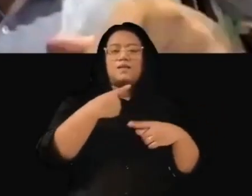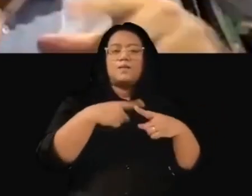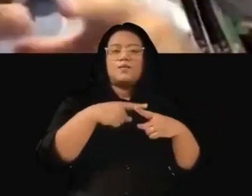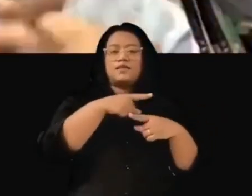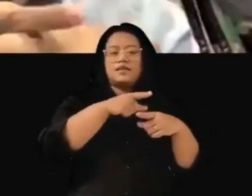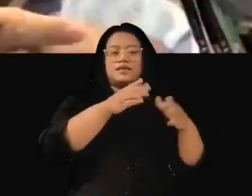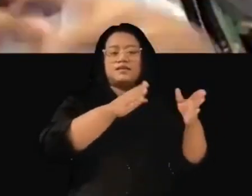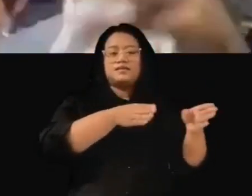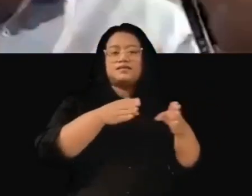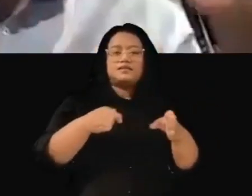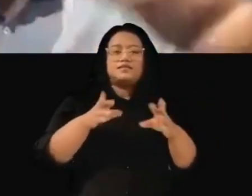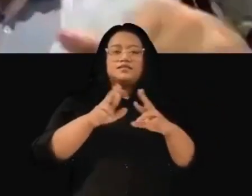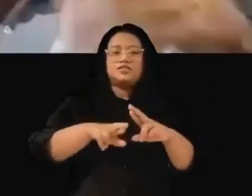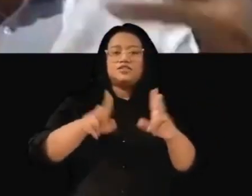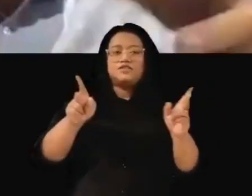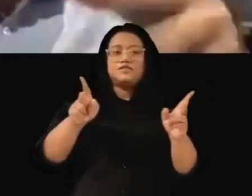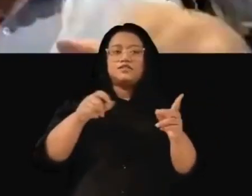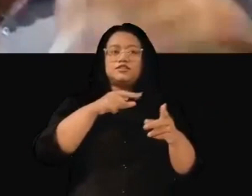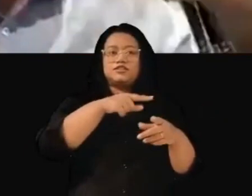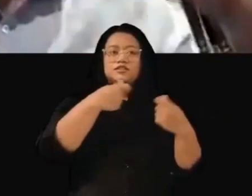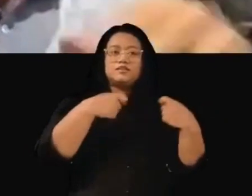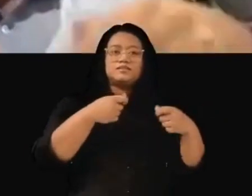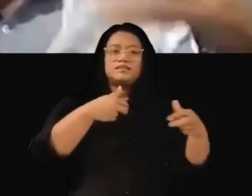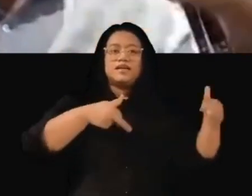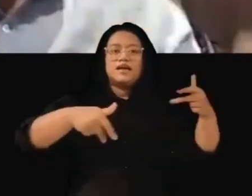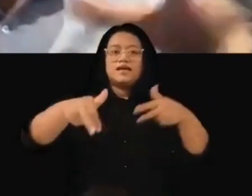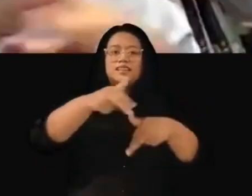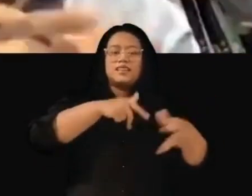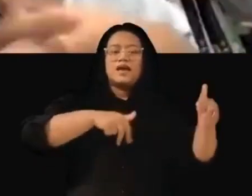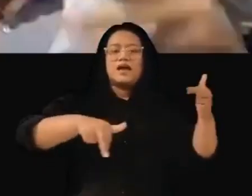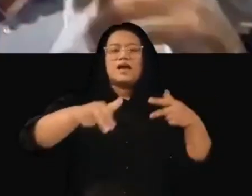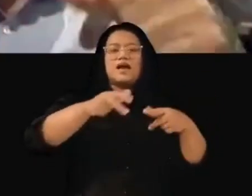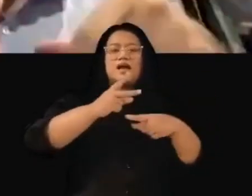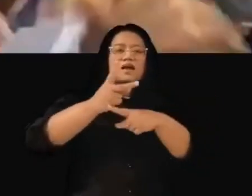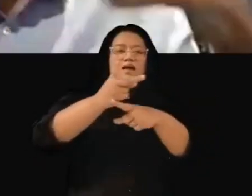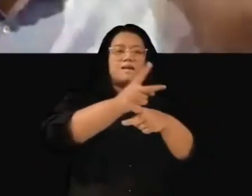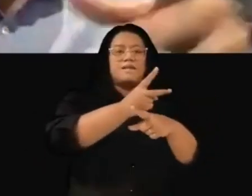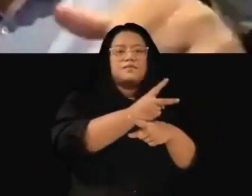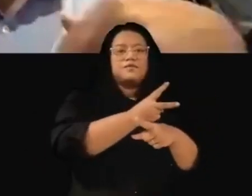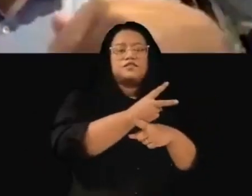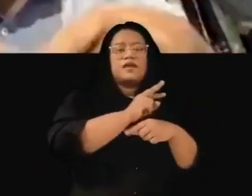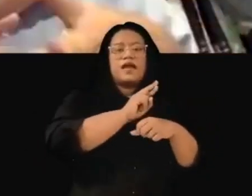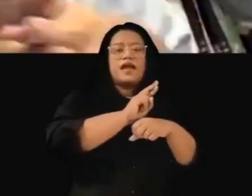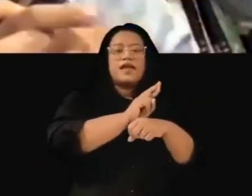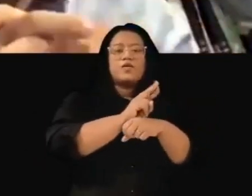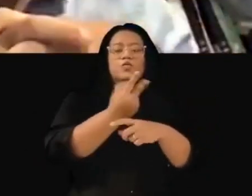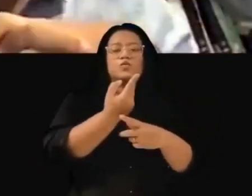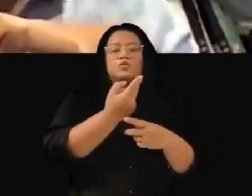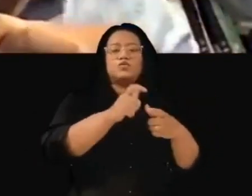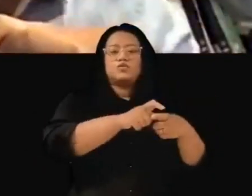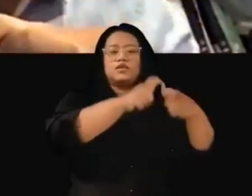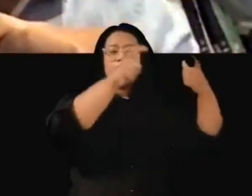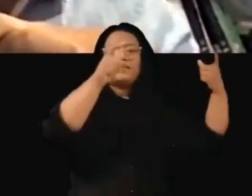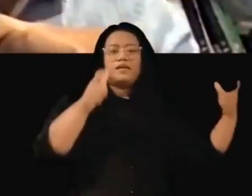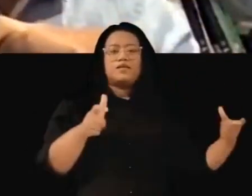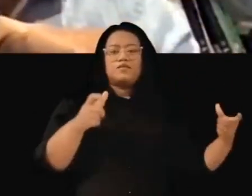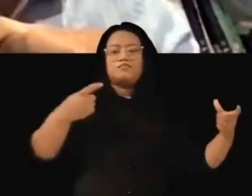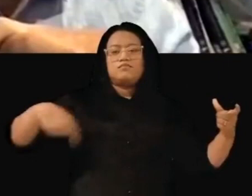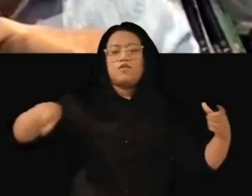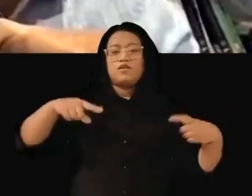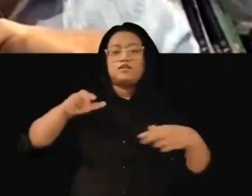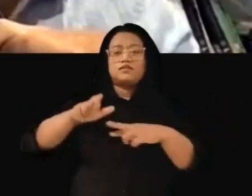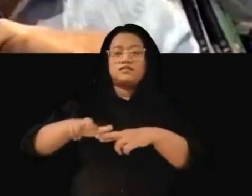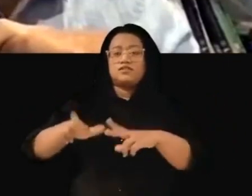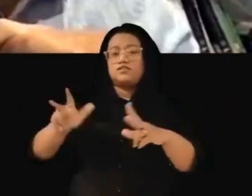que não é o nosso. Ele precisa andar, ele precisa buscar os seus recursos numa área muito maior do que a nossa, o